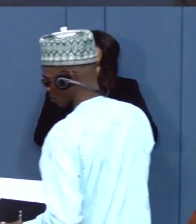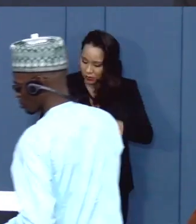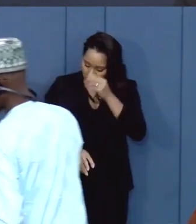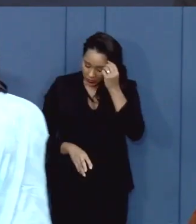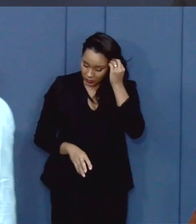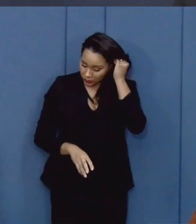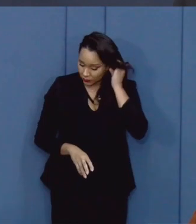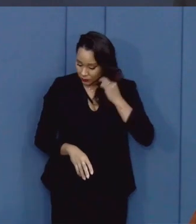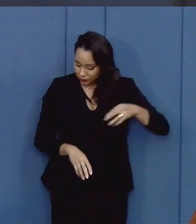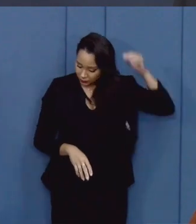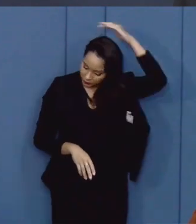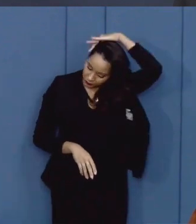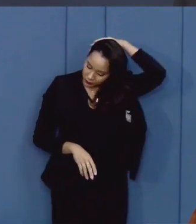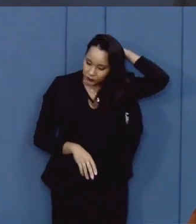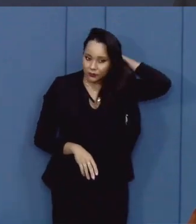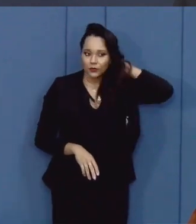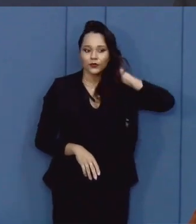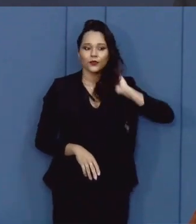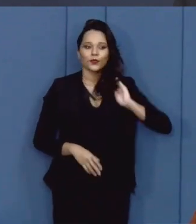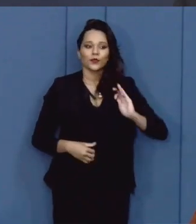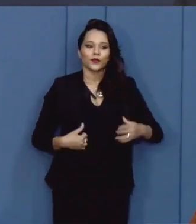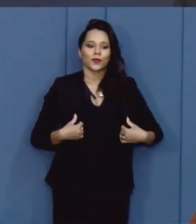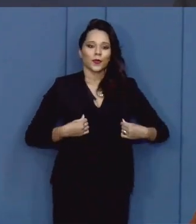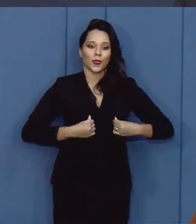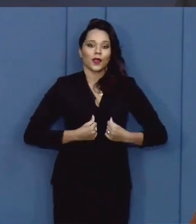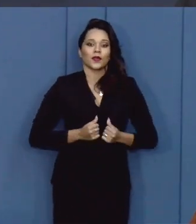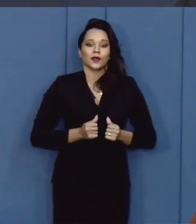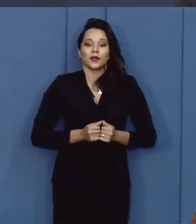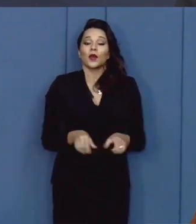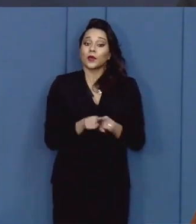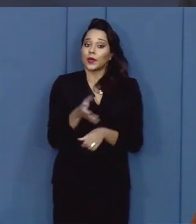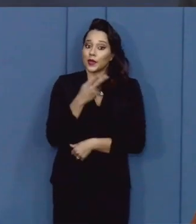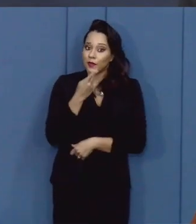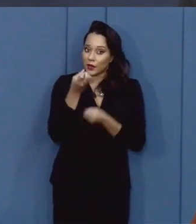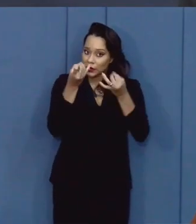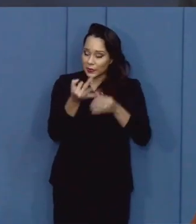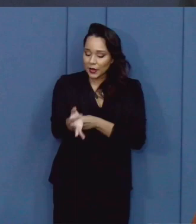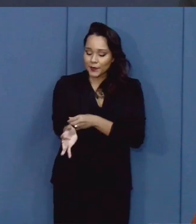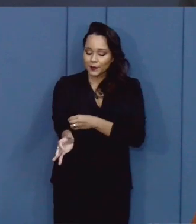Além disso, eu gostaria também de destacar